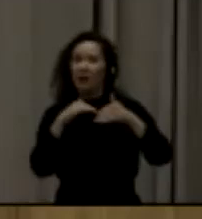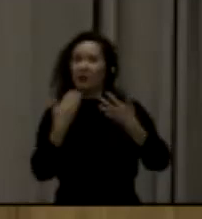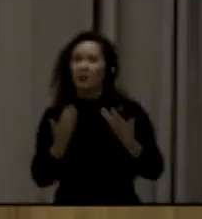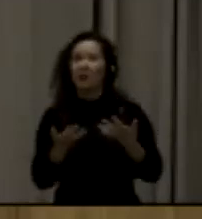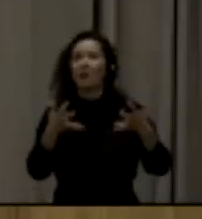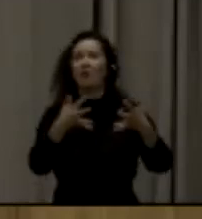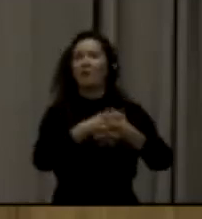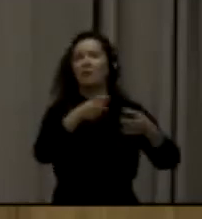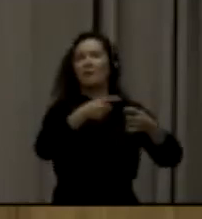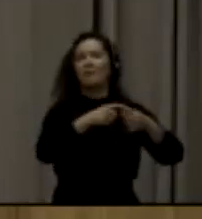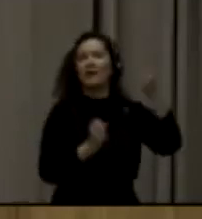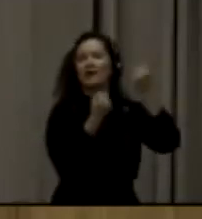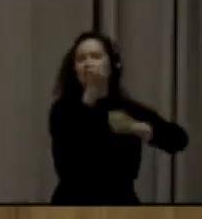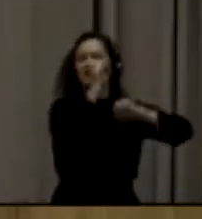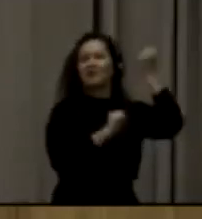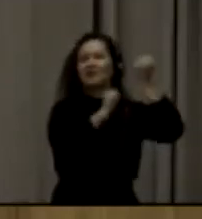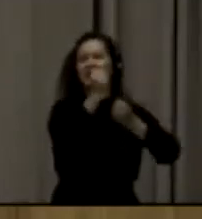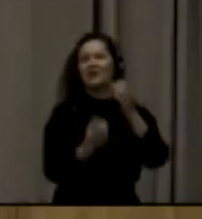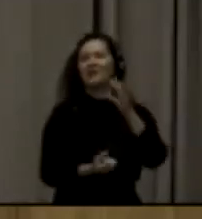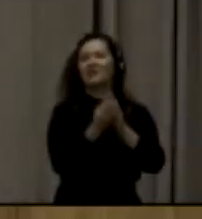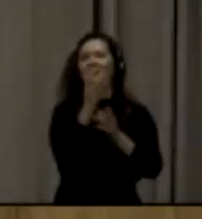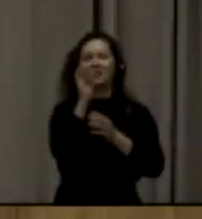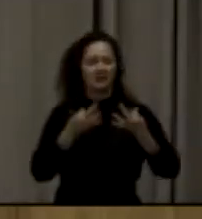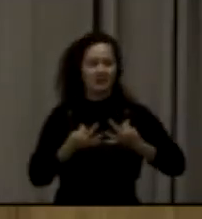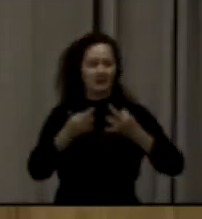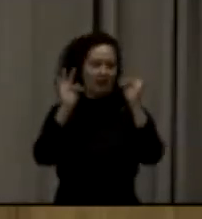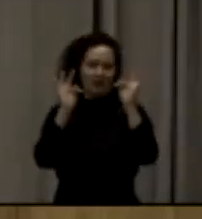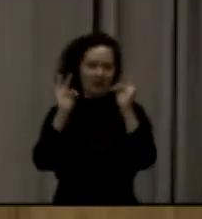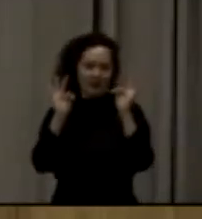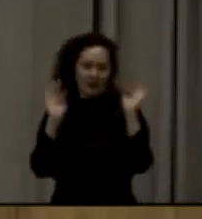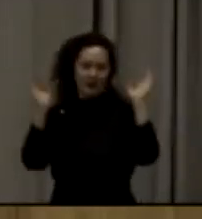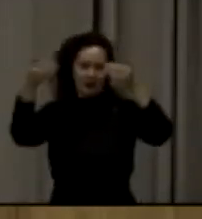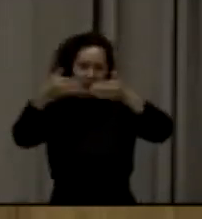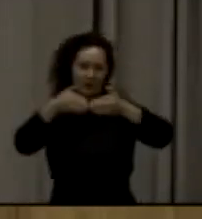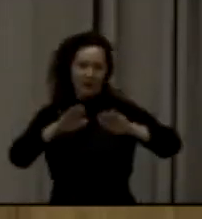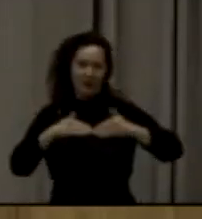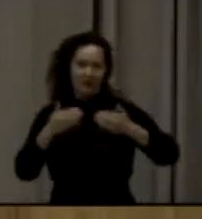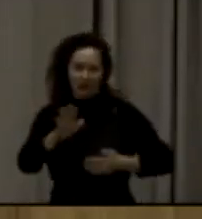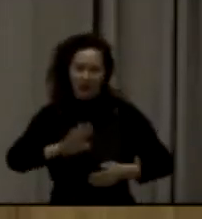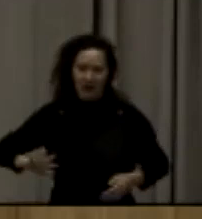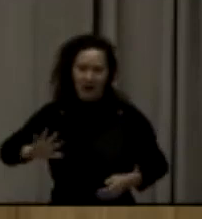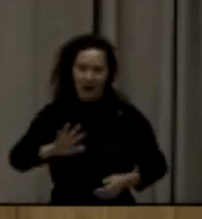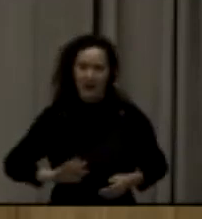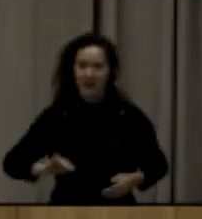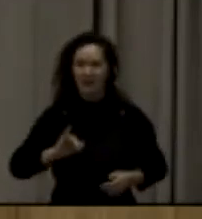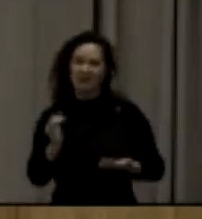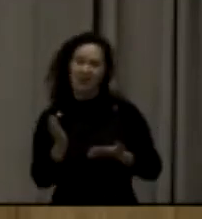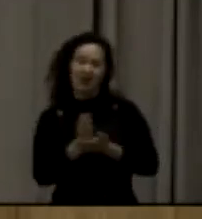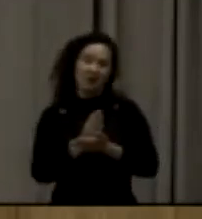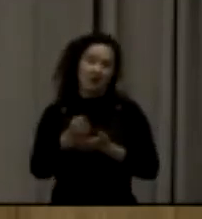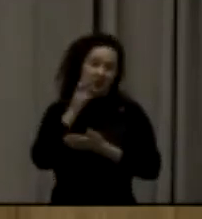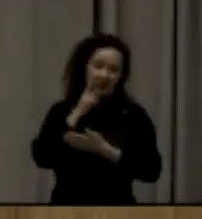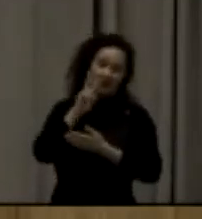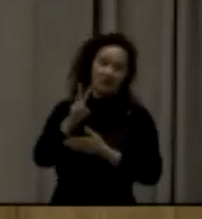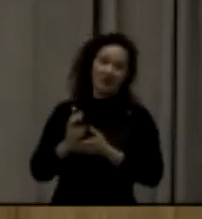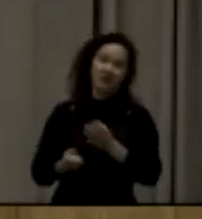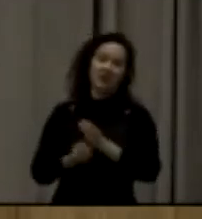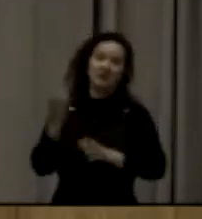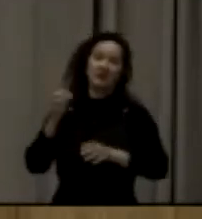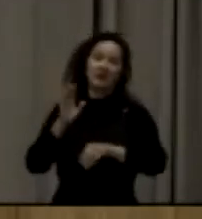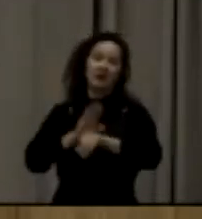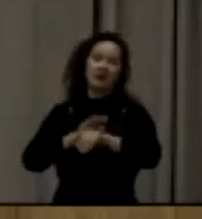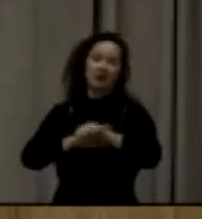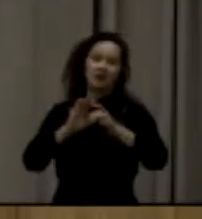complexo médico-industrial, que só produz tecnologias voltadas para sintomáticas, que criem